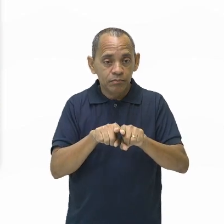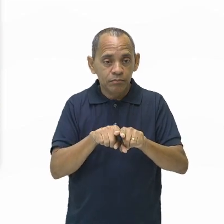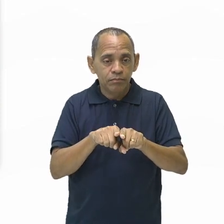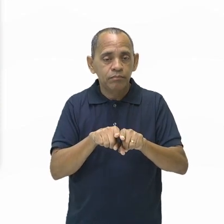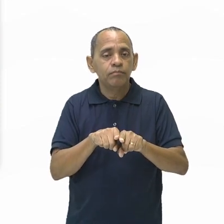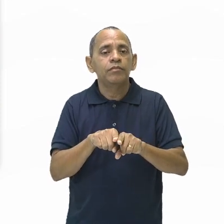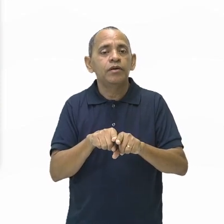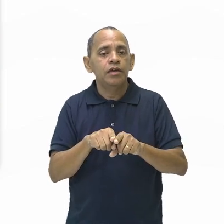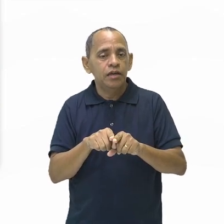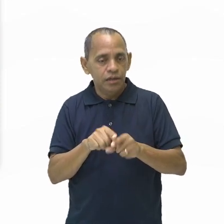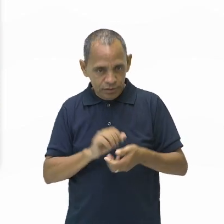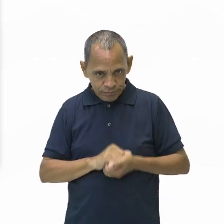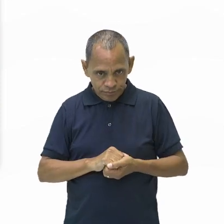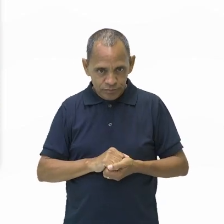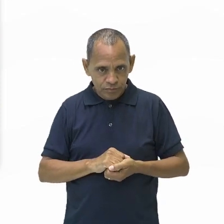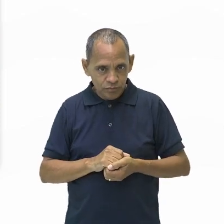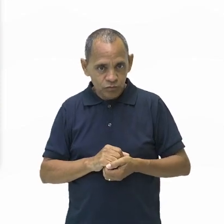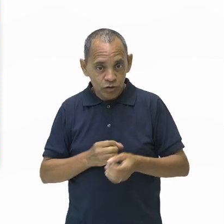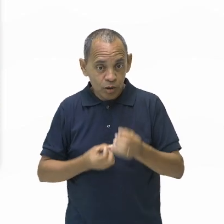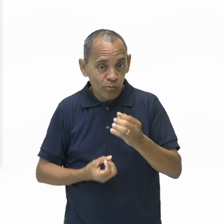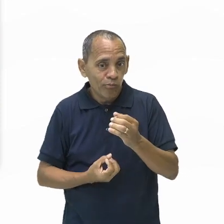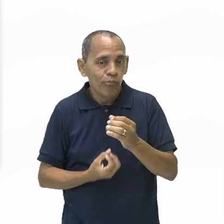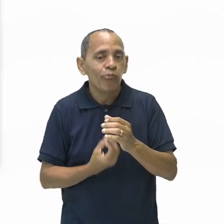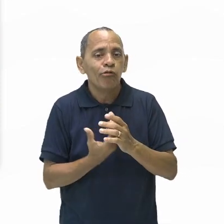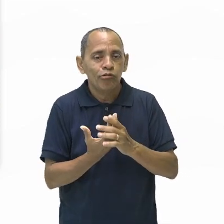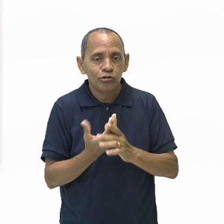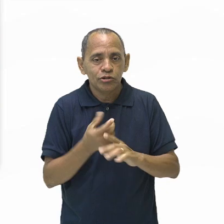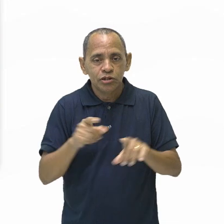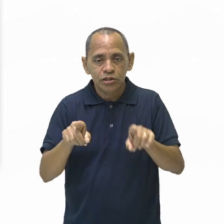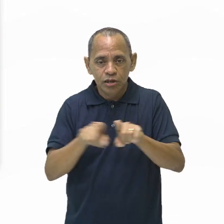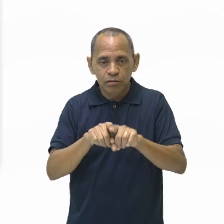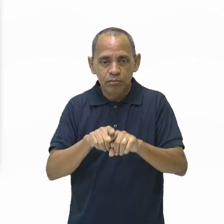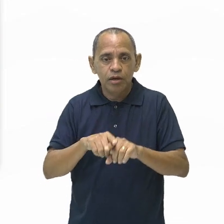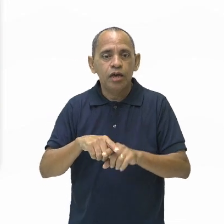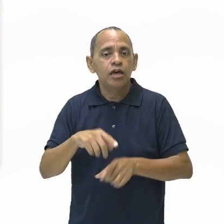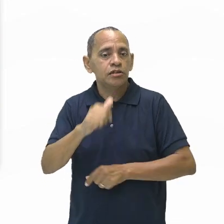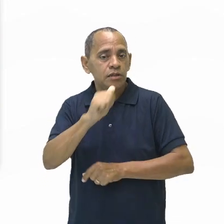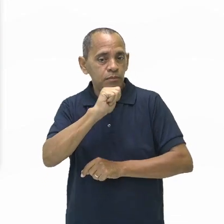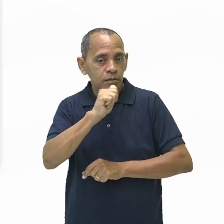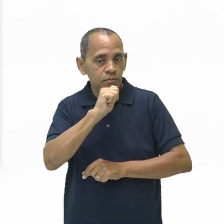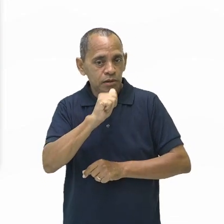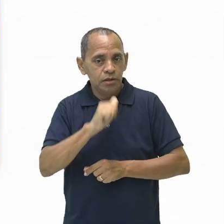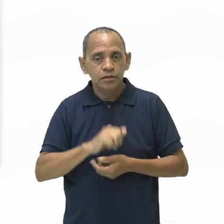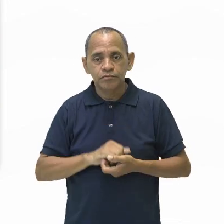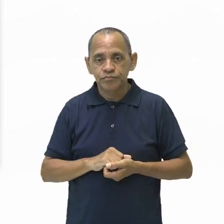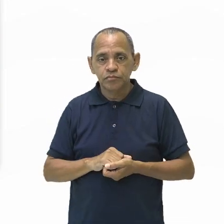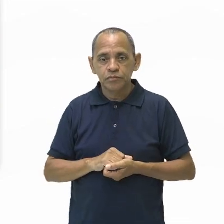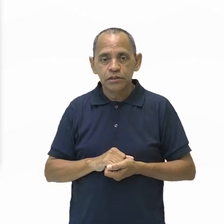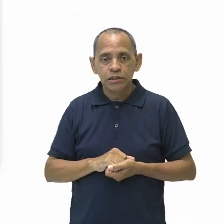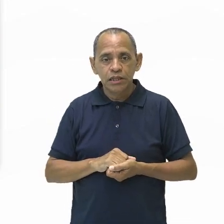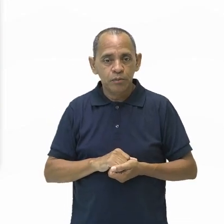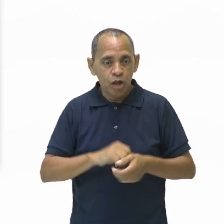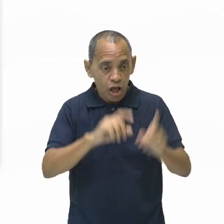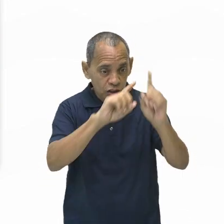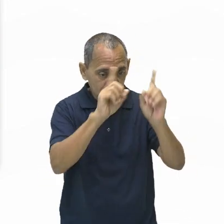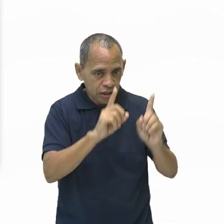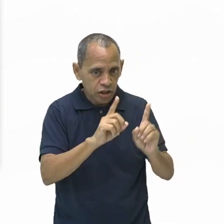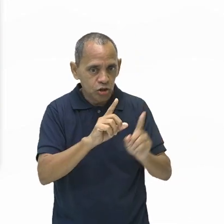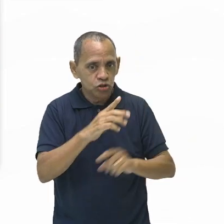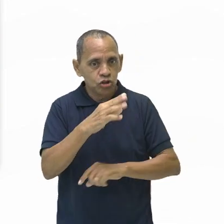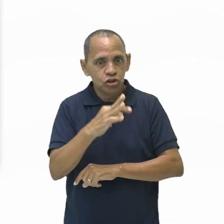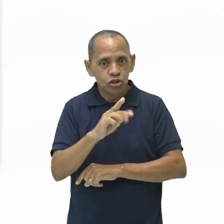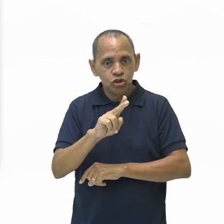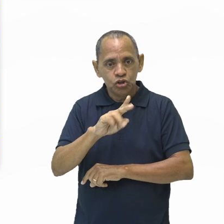bebida, porque era algo sagrado, Tupã, Deus, né? Mesmo tendo essa função, ela luta contra todos